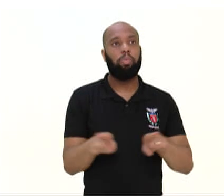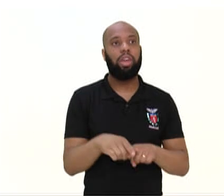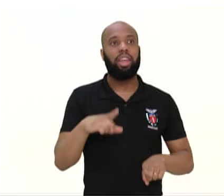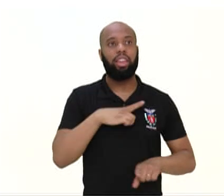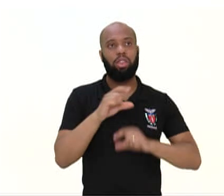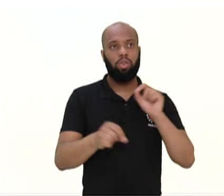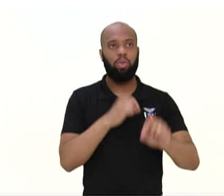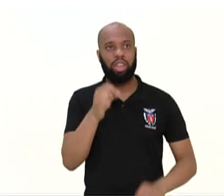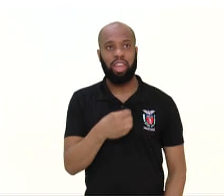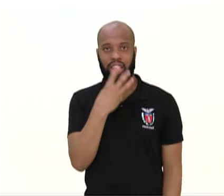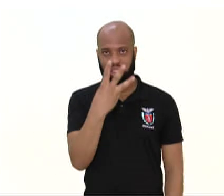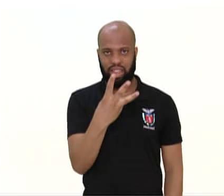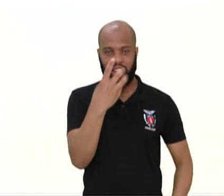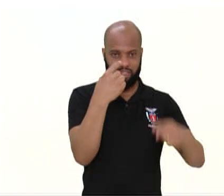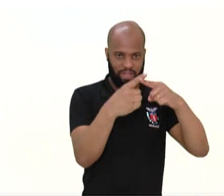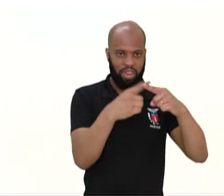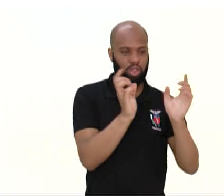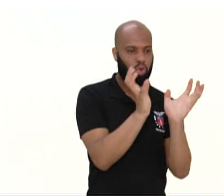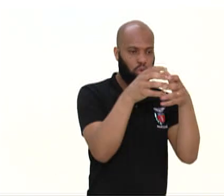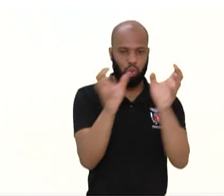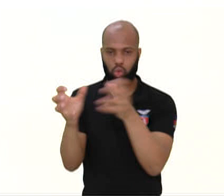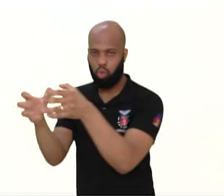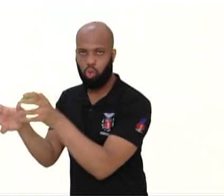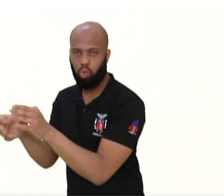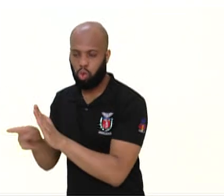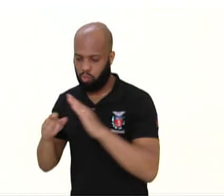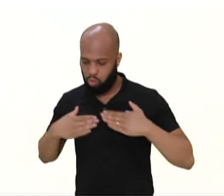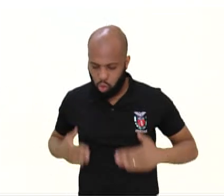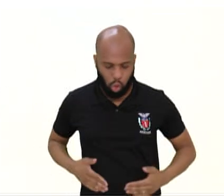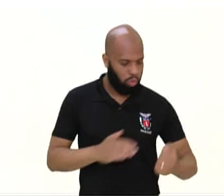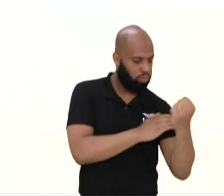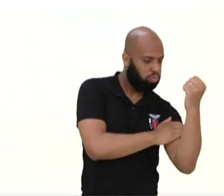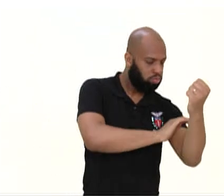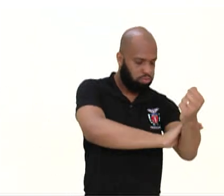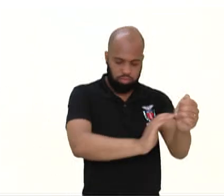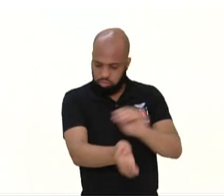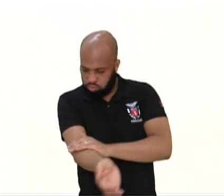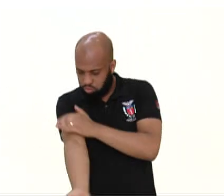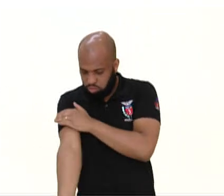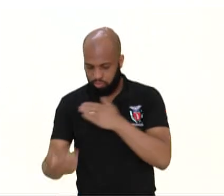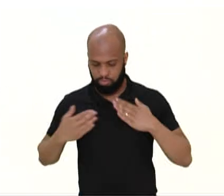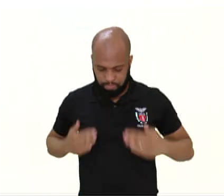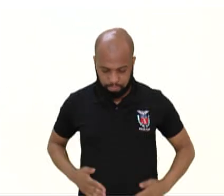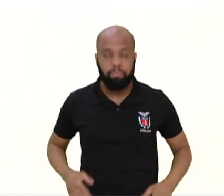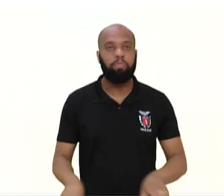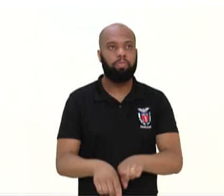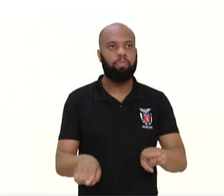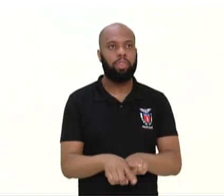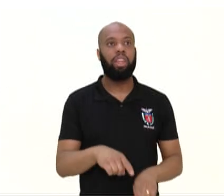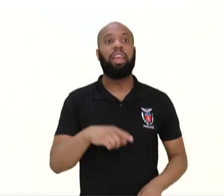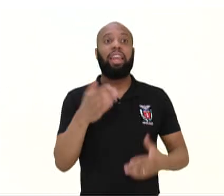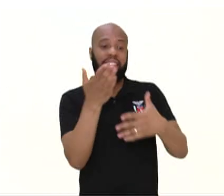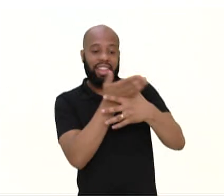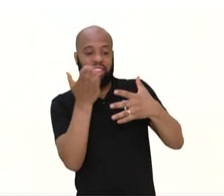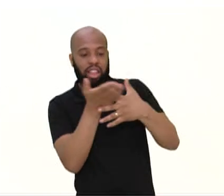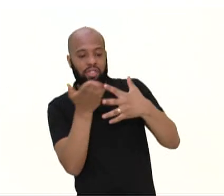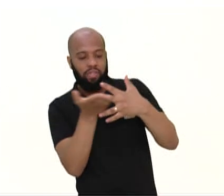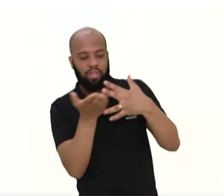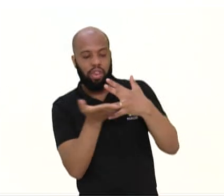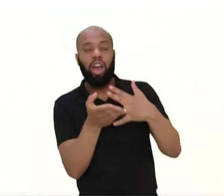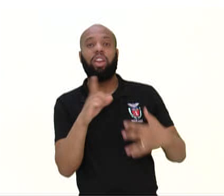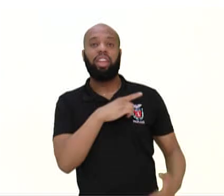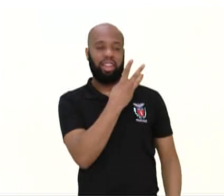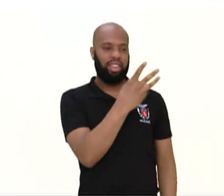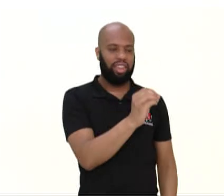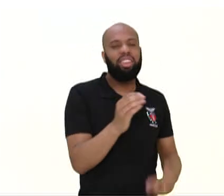ou superior a 3 séries por grupo muscular. Intervalos entre as séries, 30 a 60 segundos. Existe variação